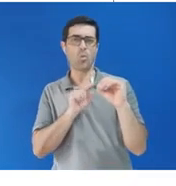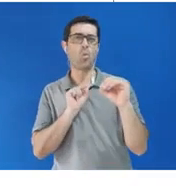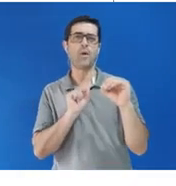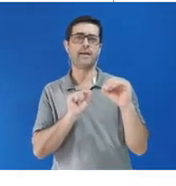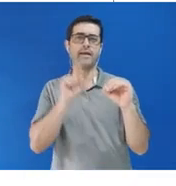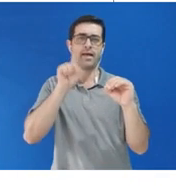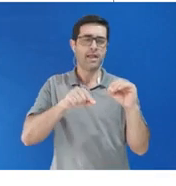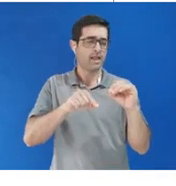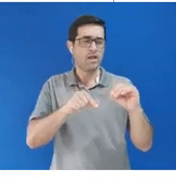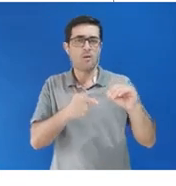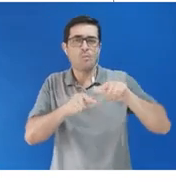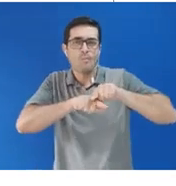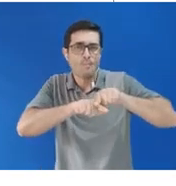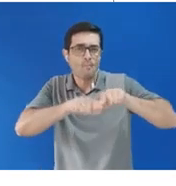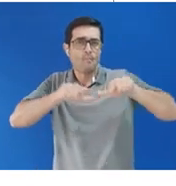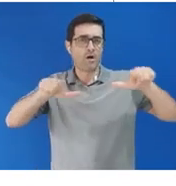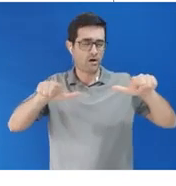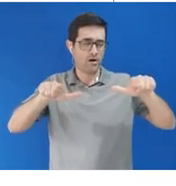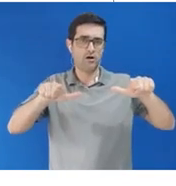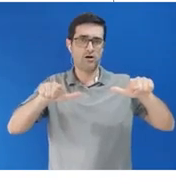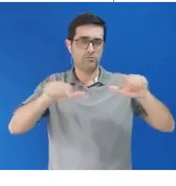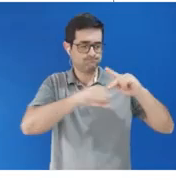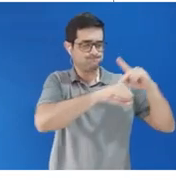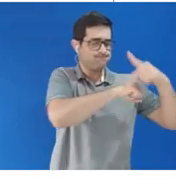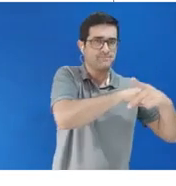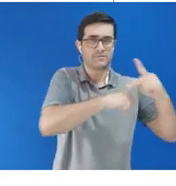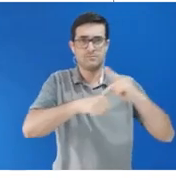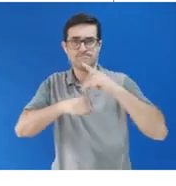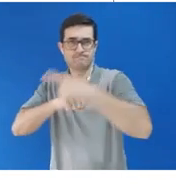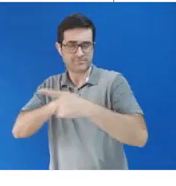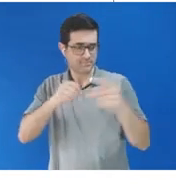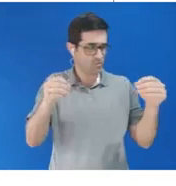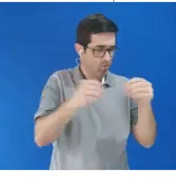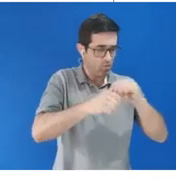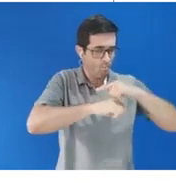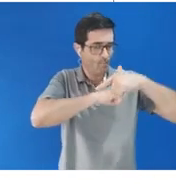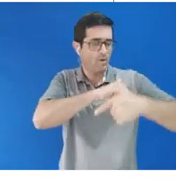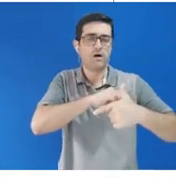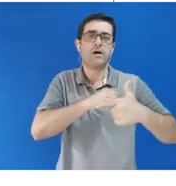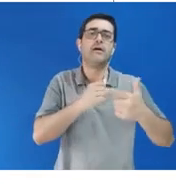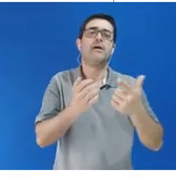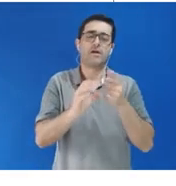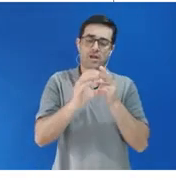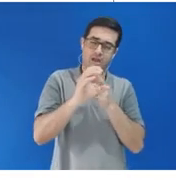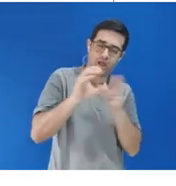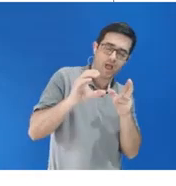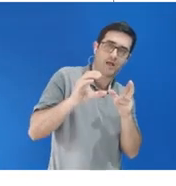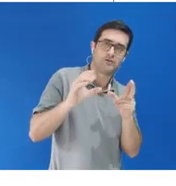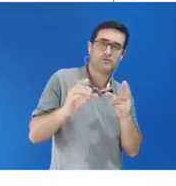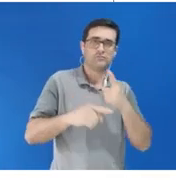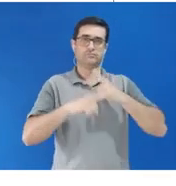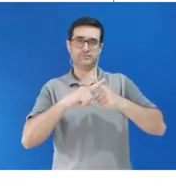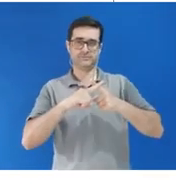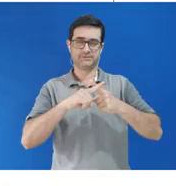vácuo, entre duas partículas de cargas opostas, que multiplica o raio